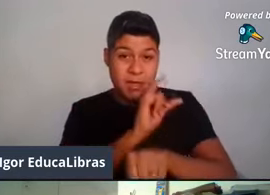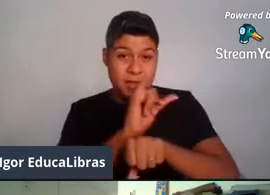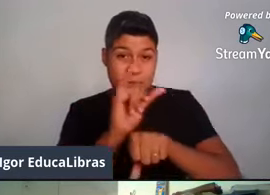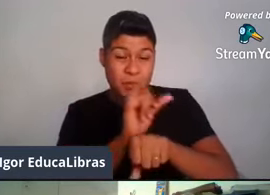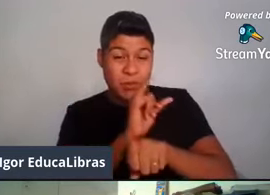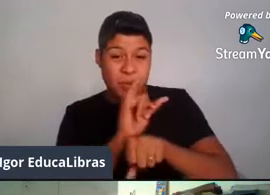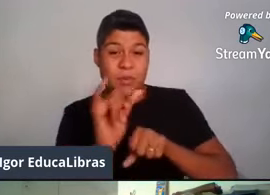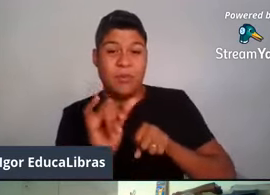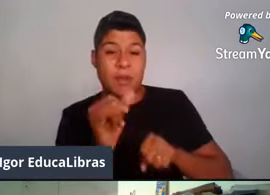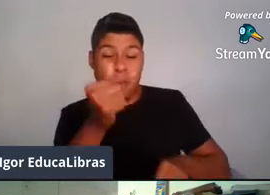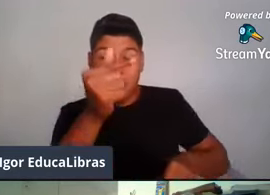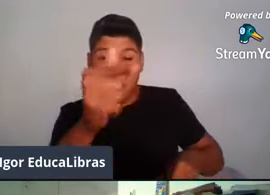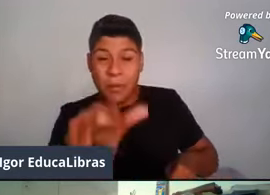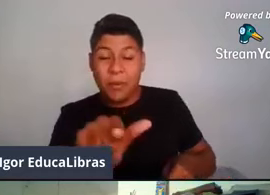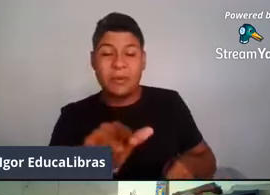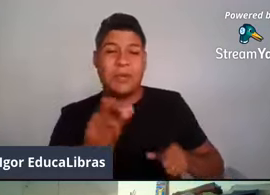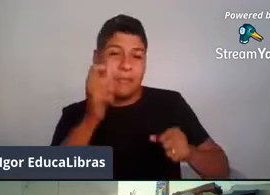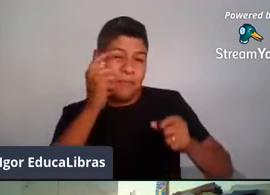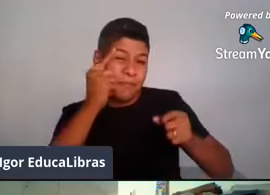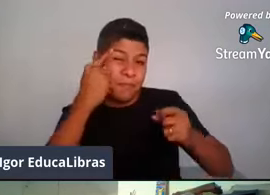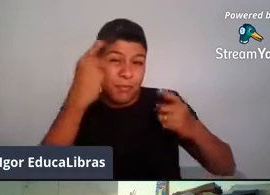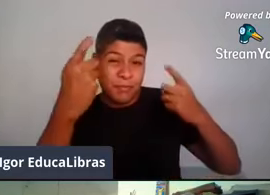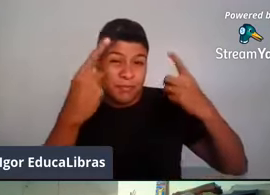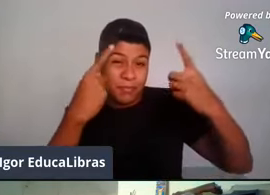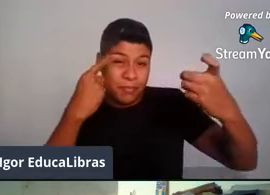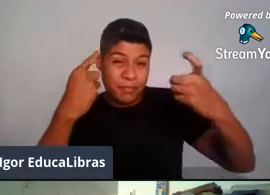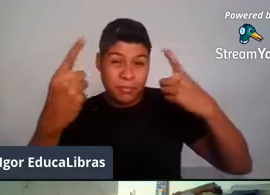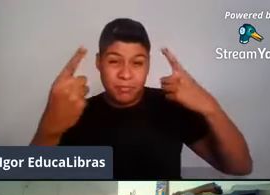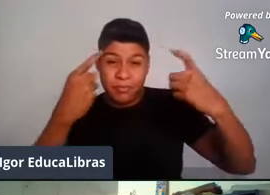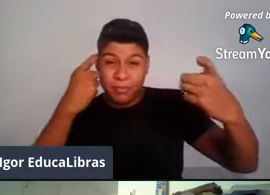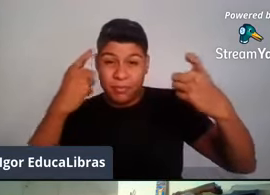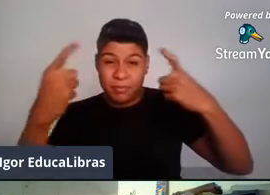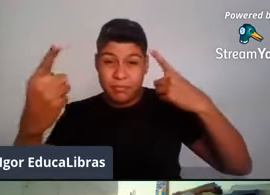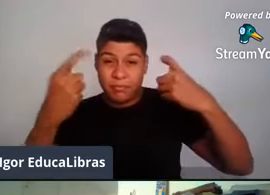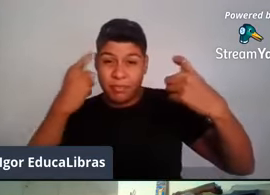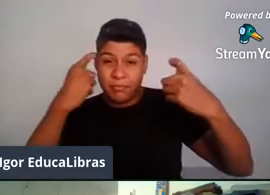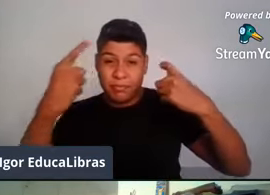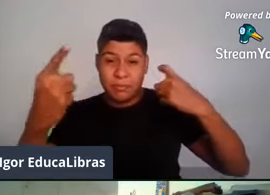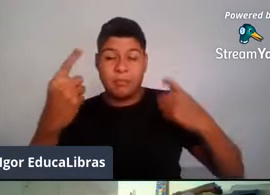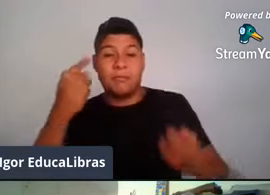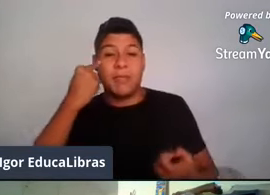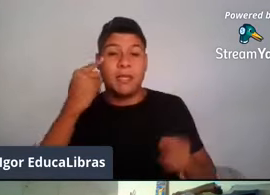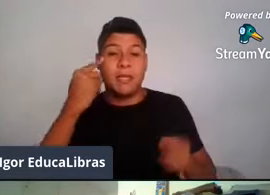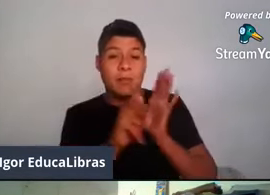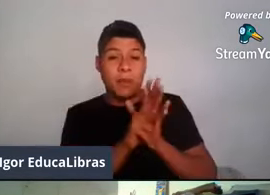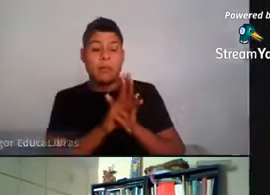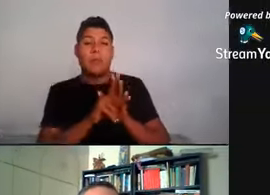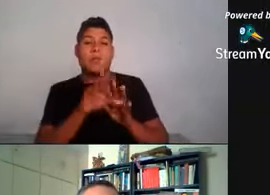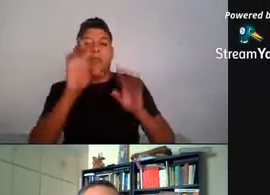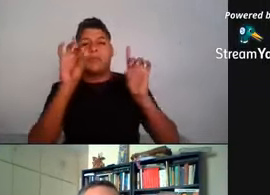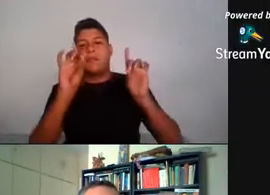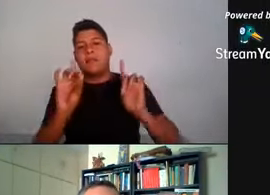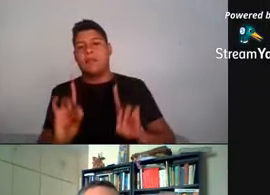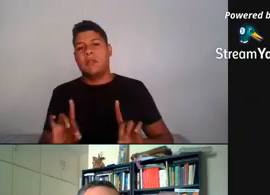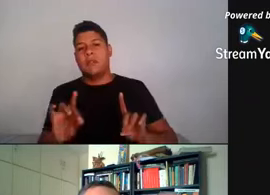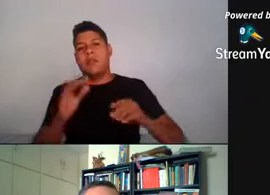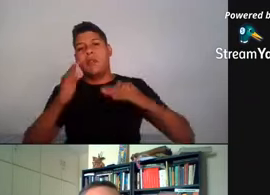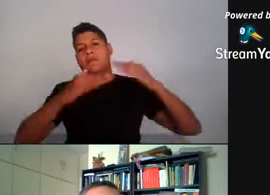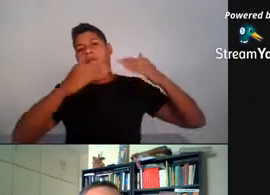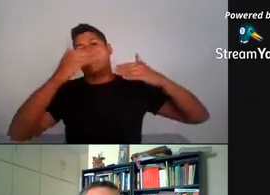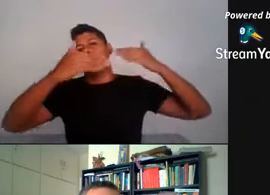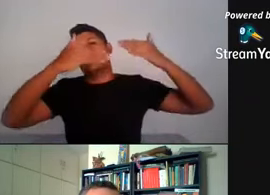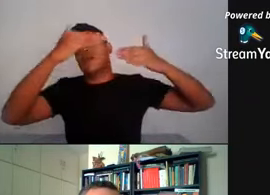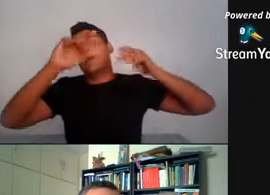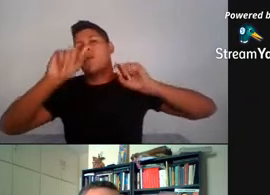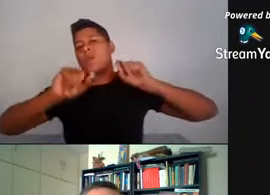todas as outras secretarias pensem a questão da deficiência, eu acho que a evolução vai ser